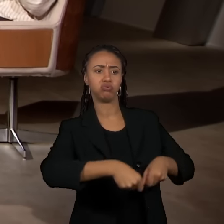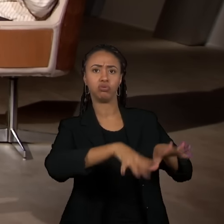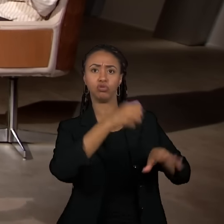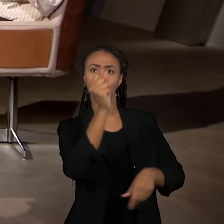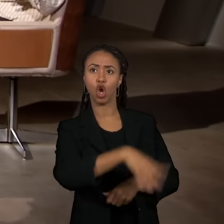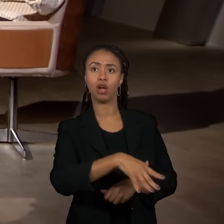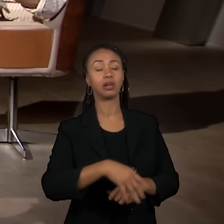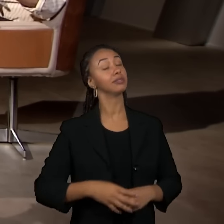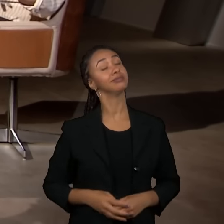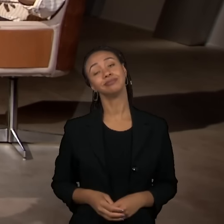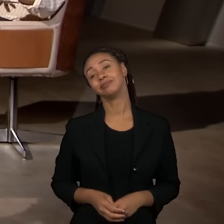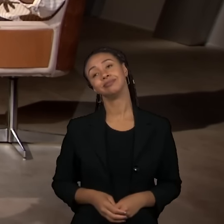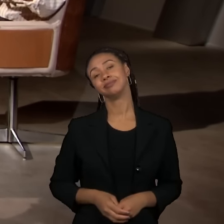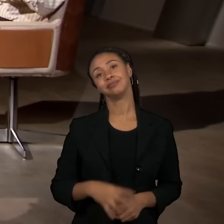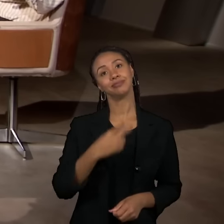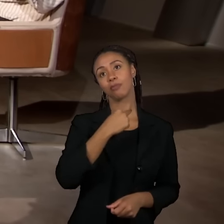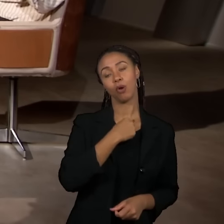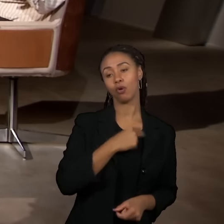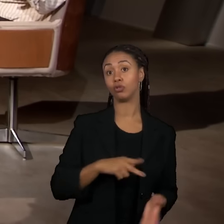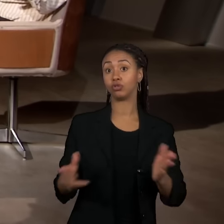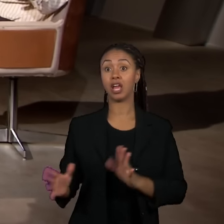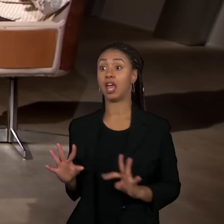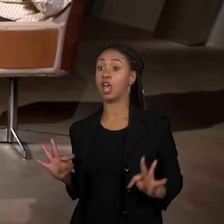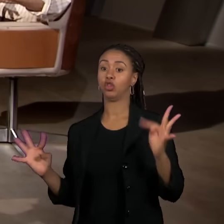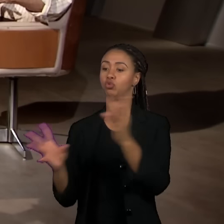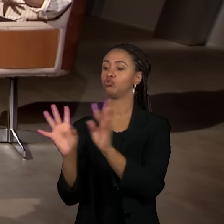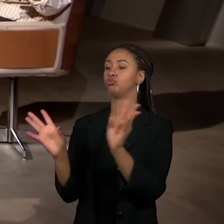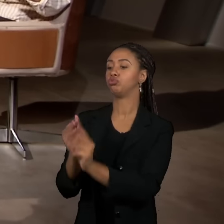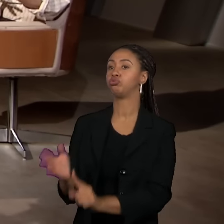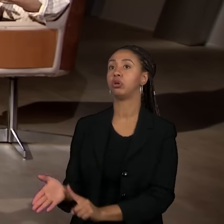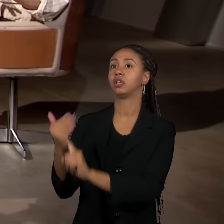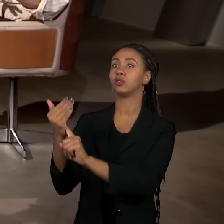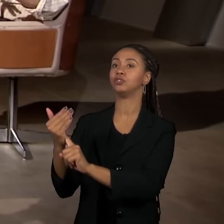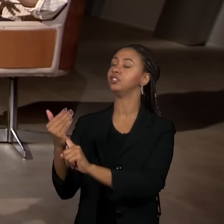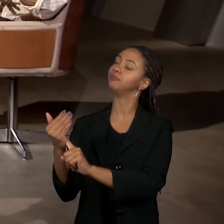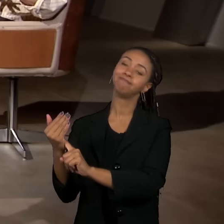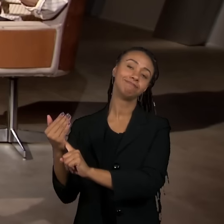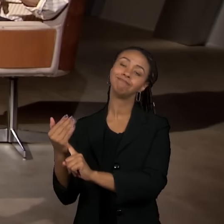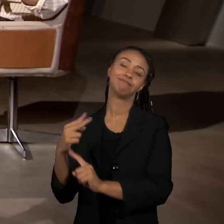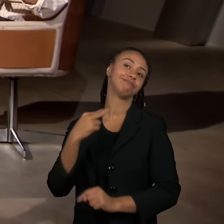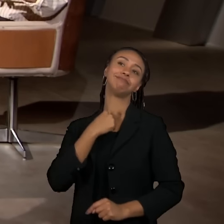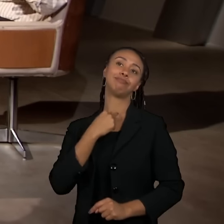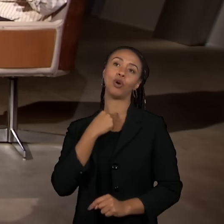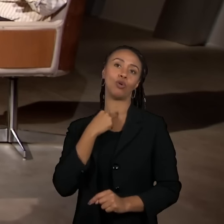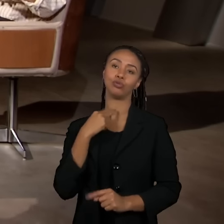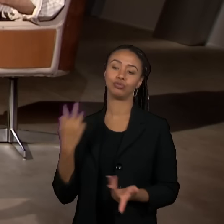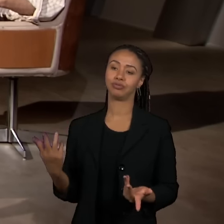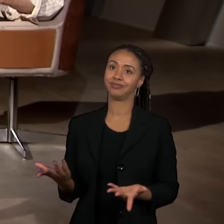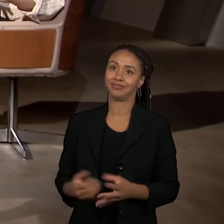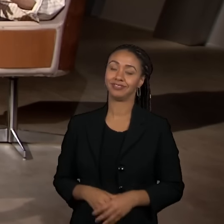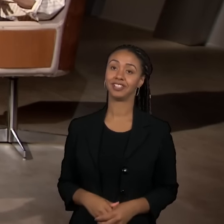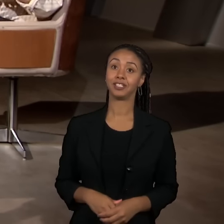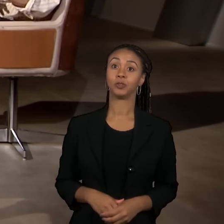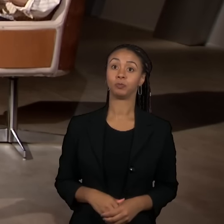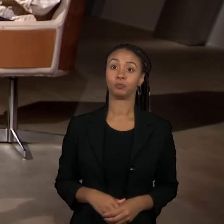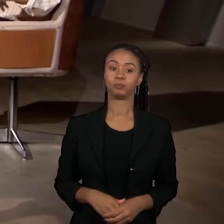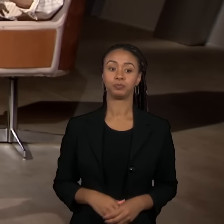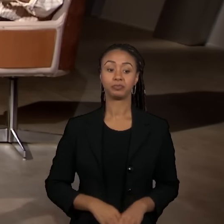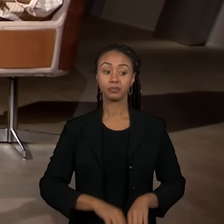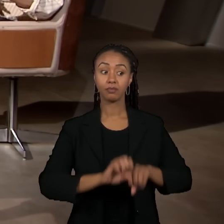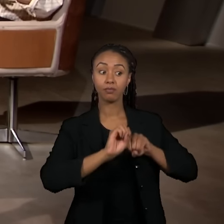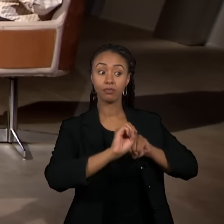dá para transformar tudo em tecnologia porque a tec olia não dá conta de fazer certas coisas a formação teria